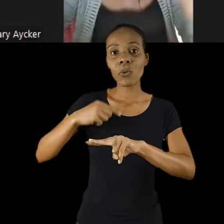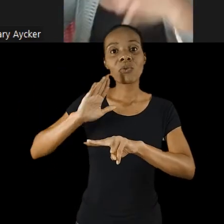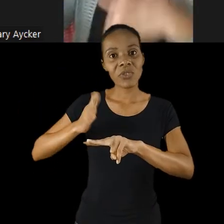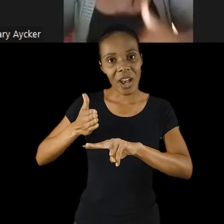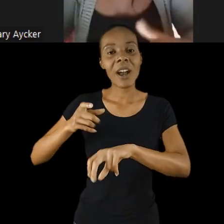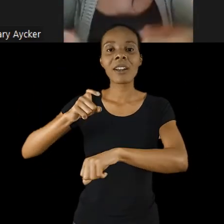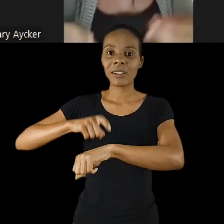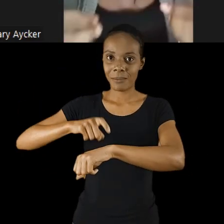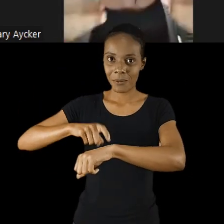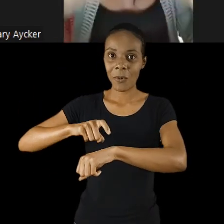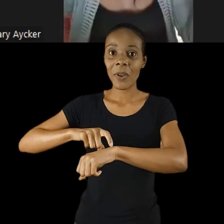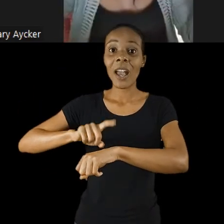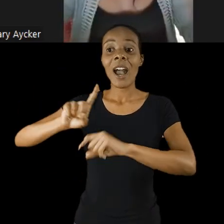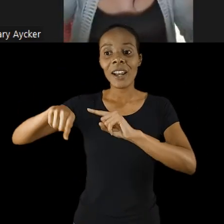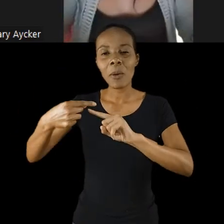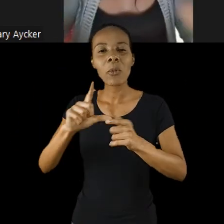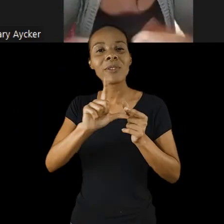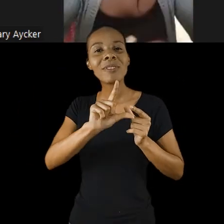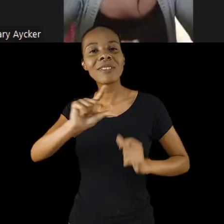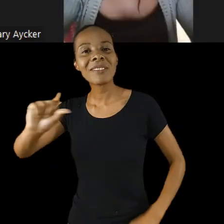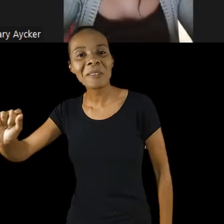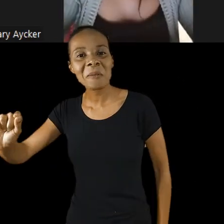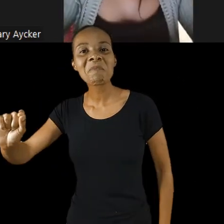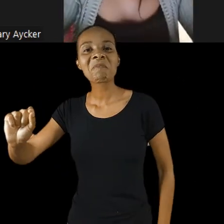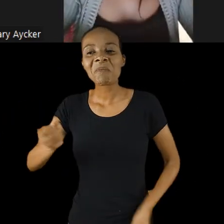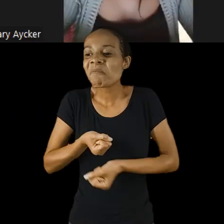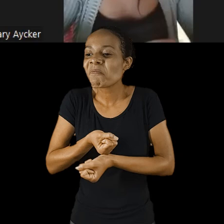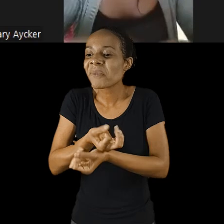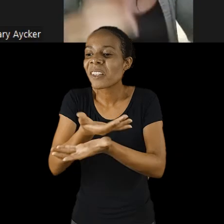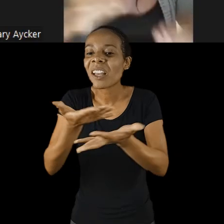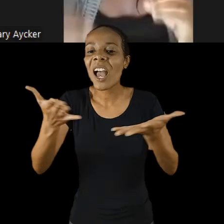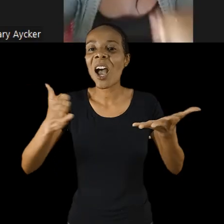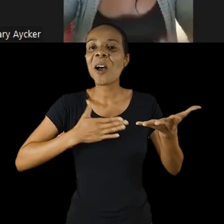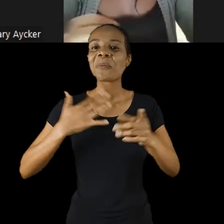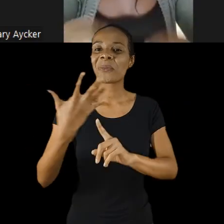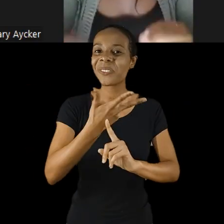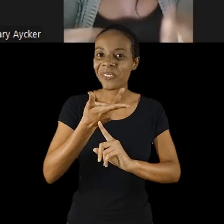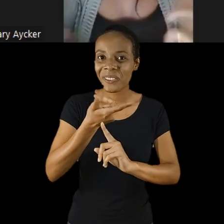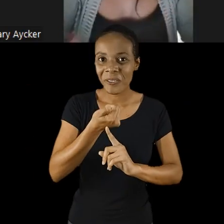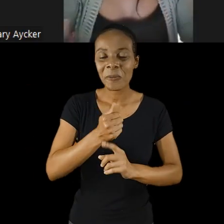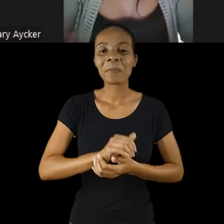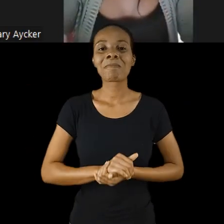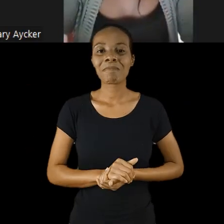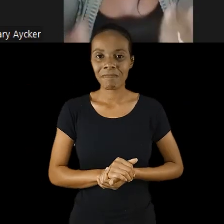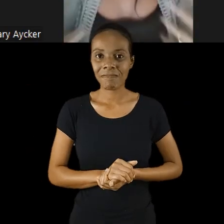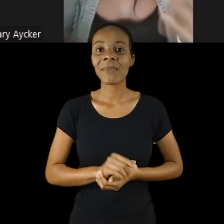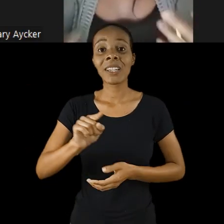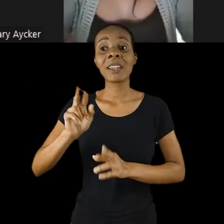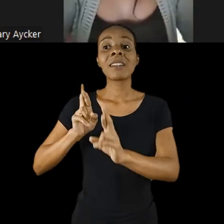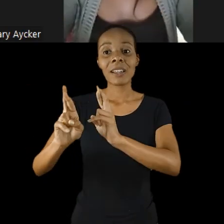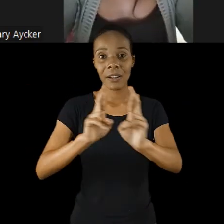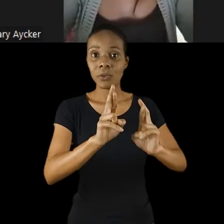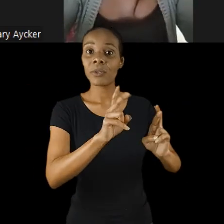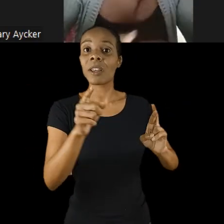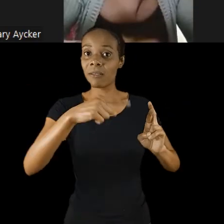eu saí, levei a minha arte e foi muito dentro disso que vocês trouxeram